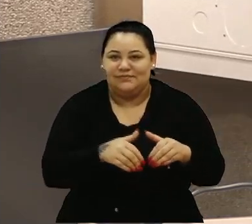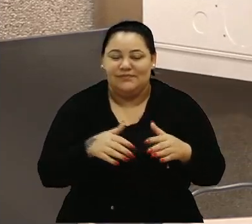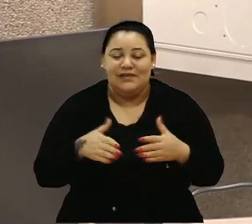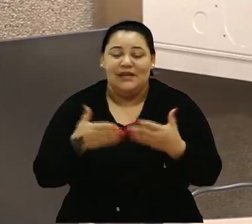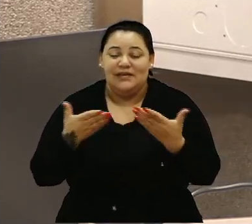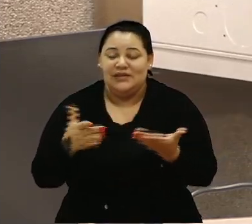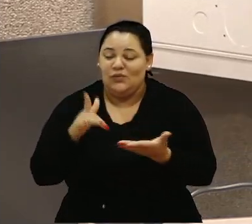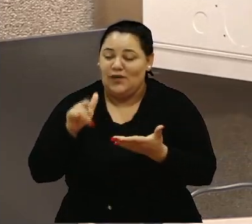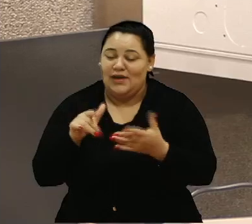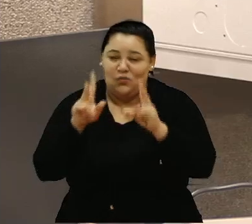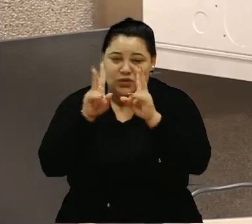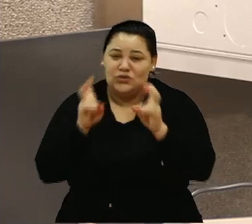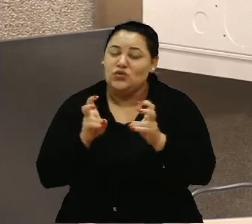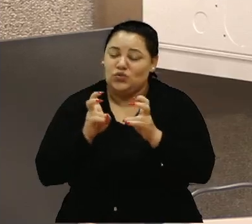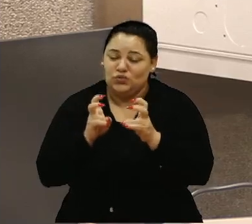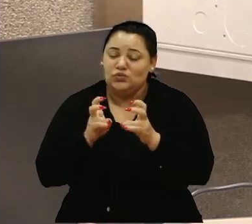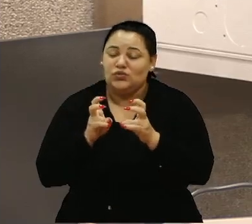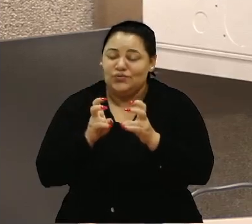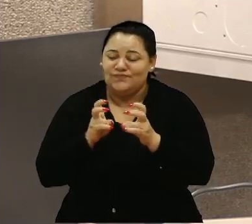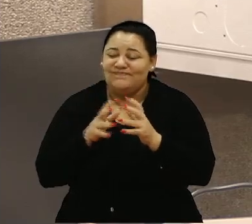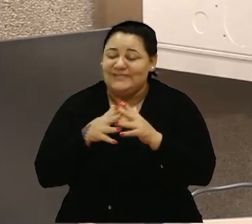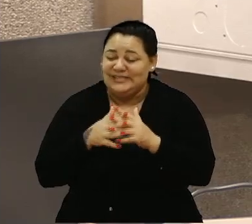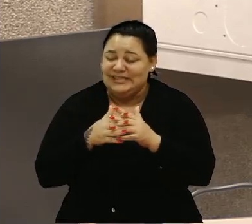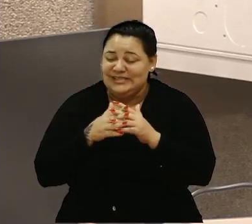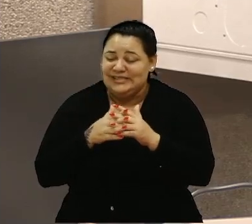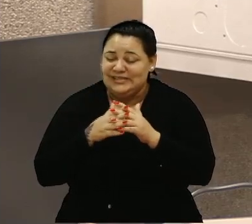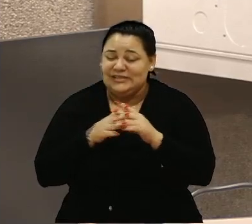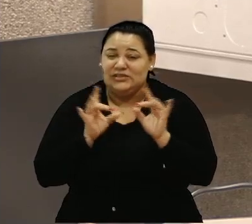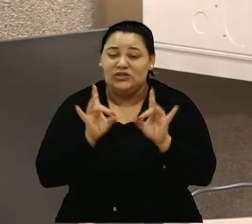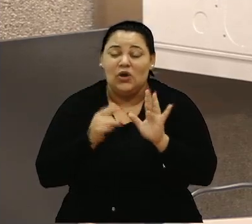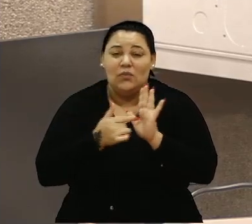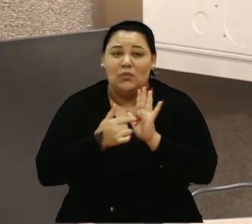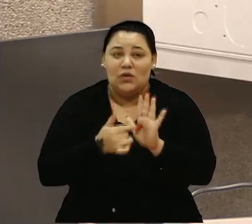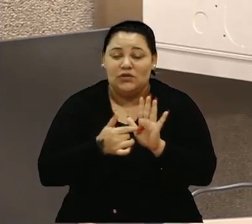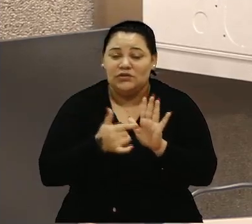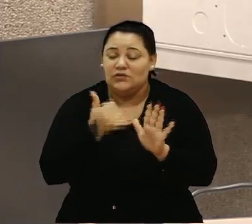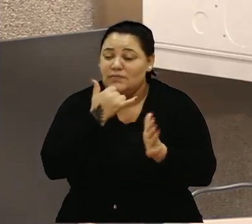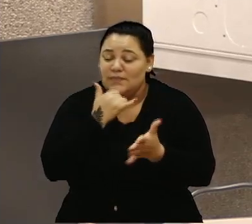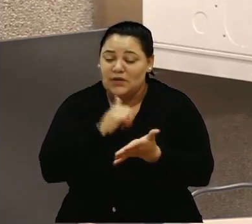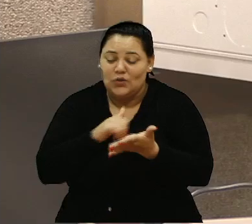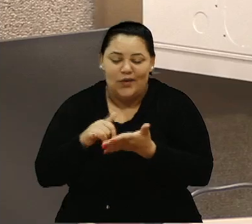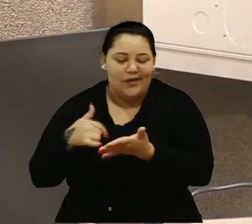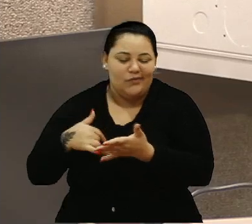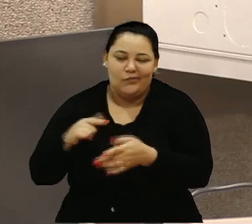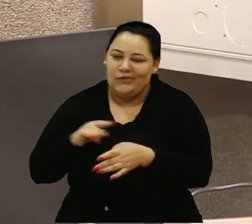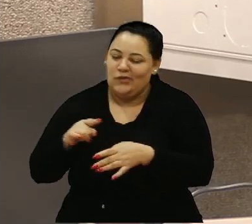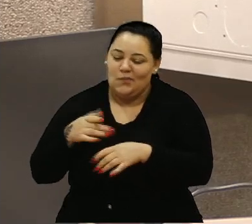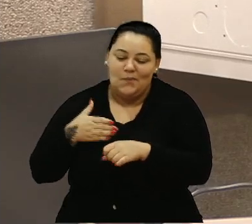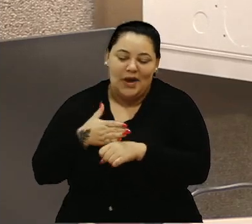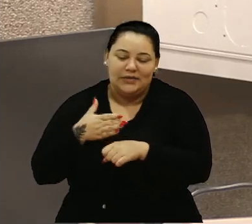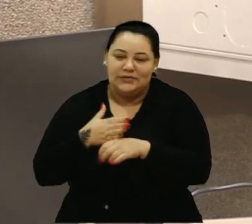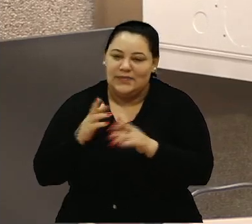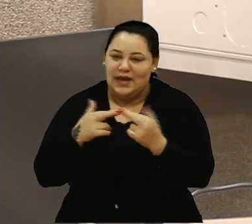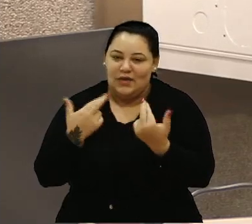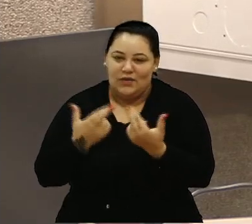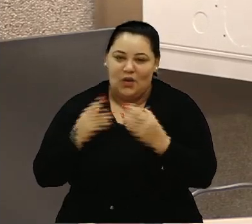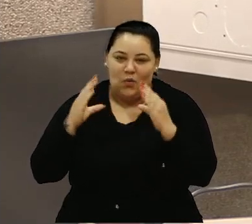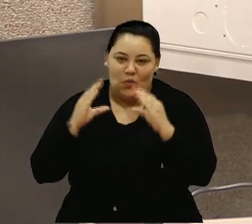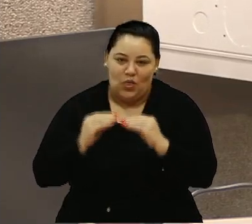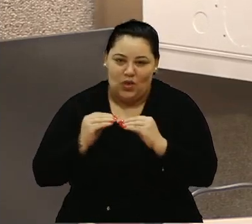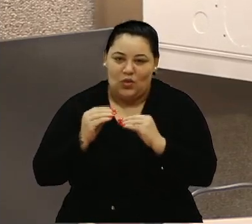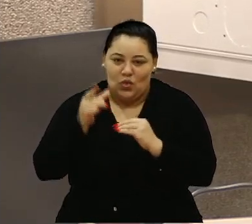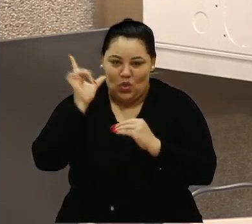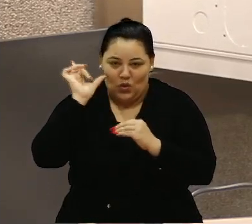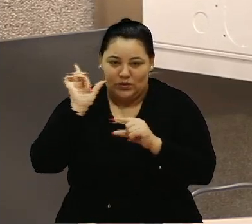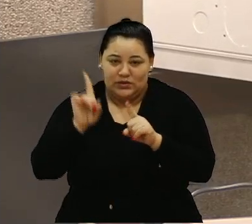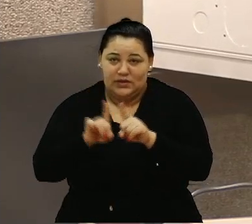uma temática complicada, né? Isso só remete, vereadora, me perdoe não ter participado da audiência ontem à noite, por